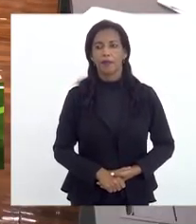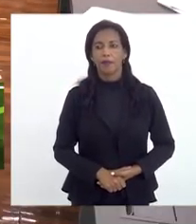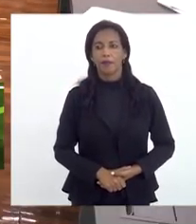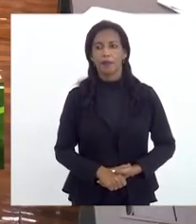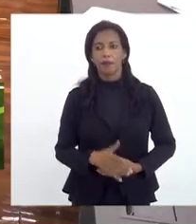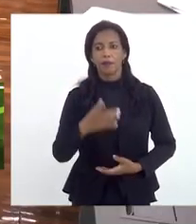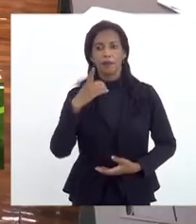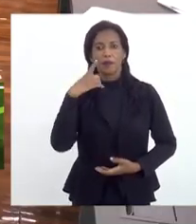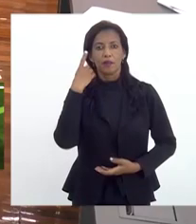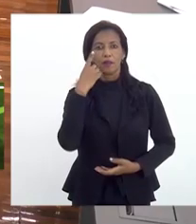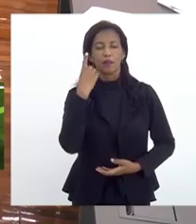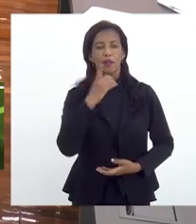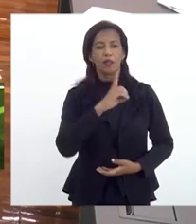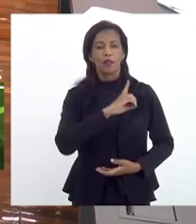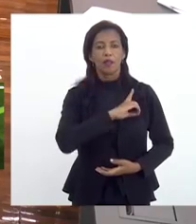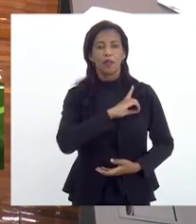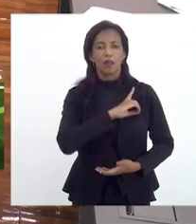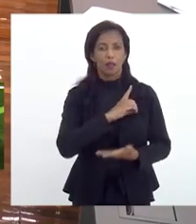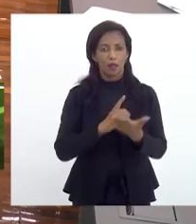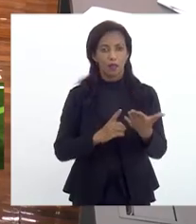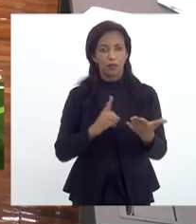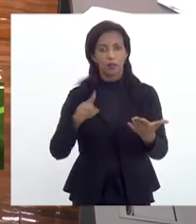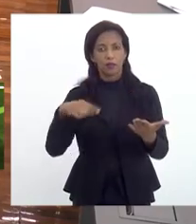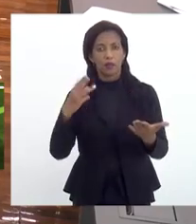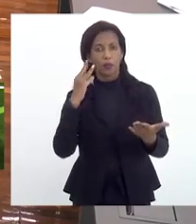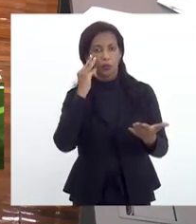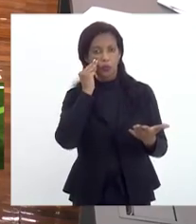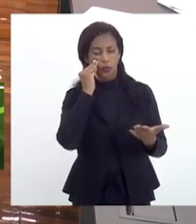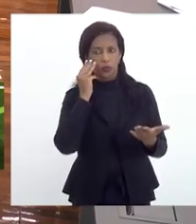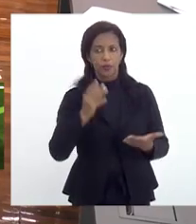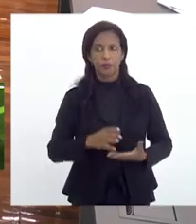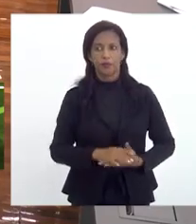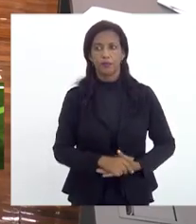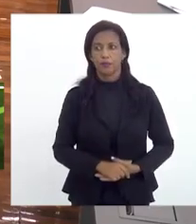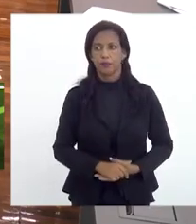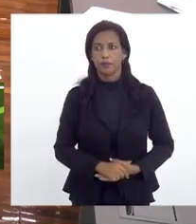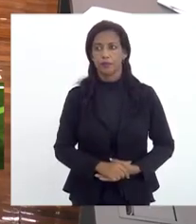Deputado Delegado Seguida Mônica Depois Alexandre Que não aploque